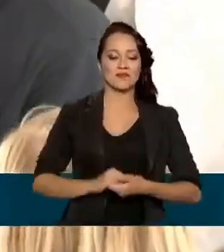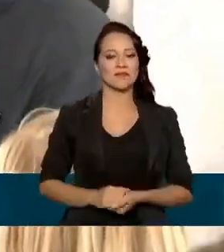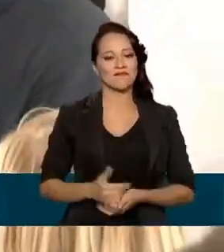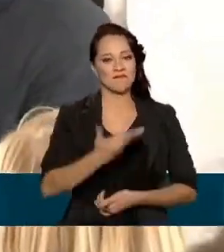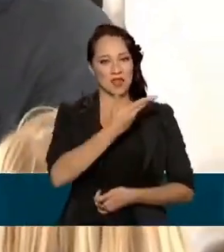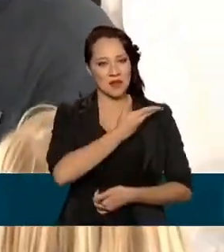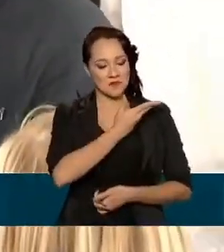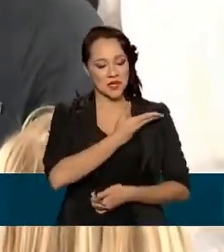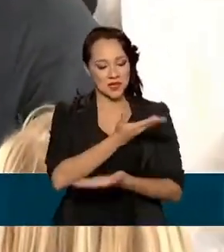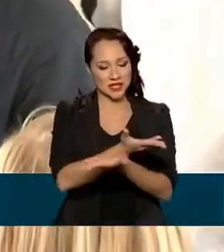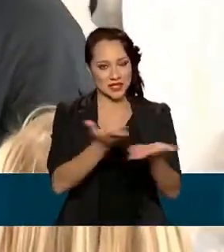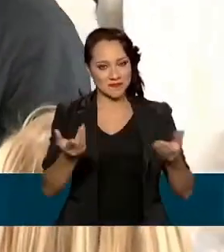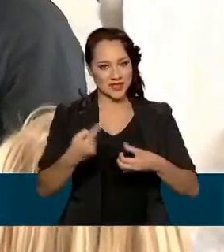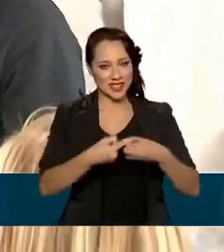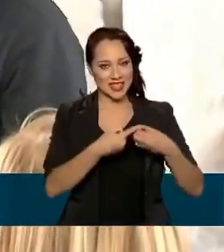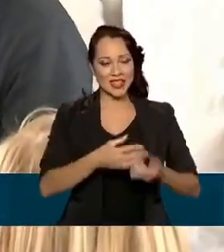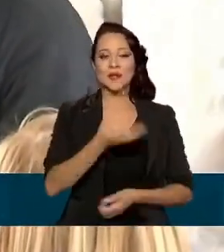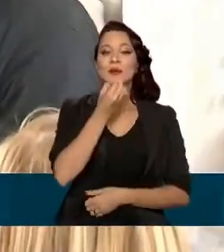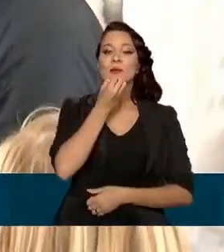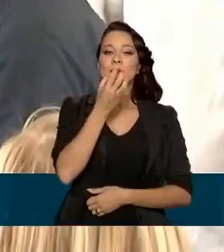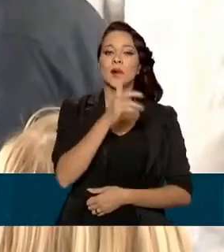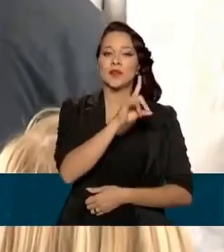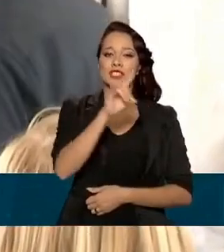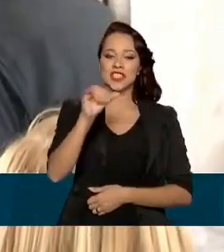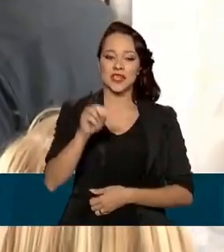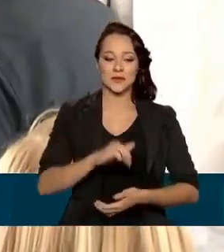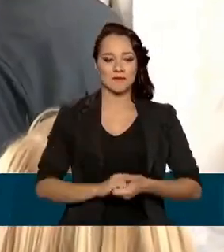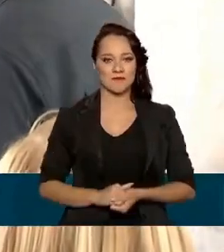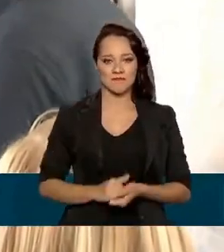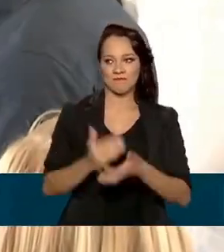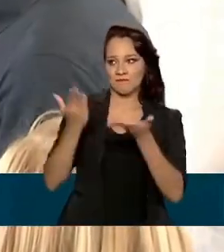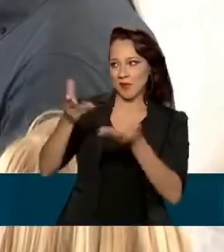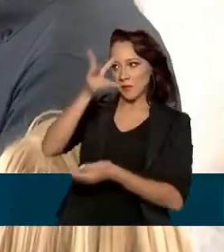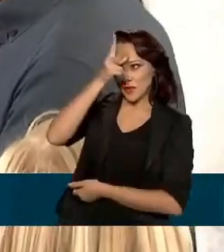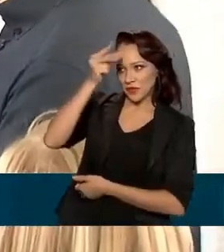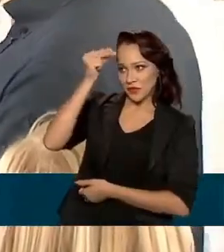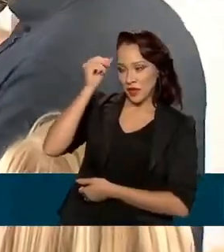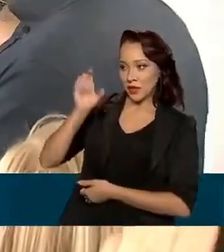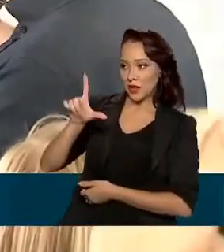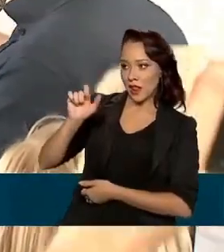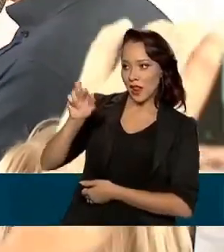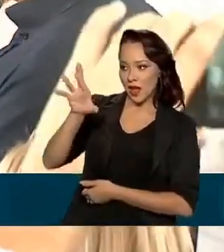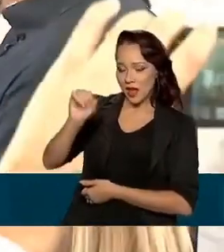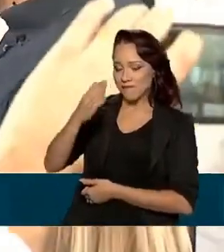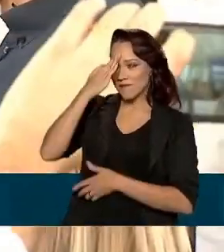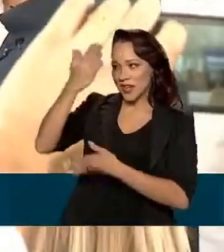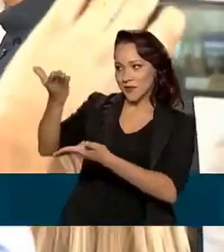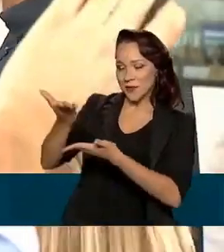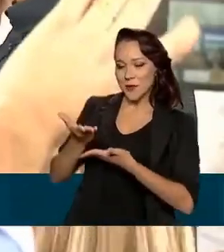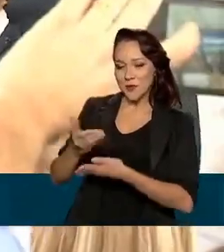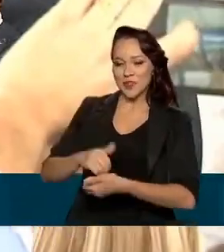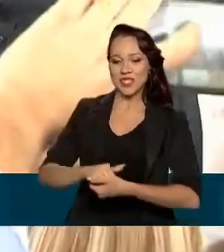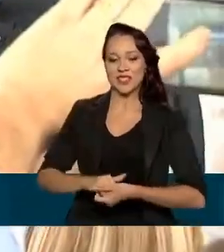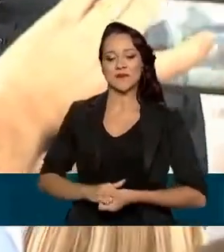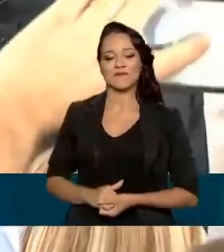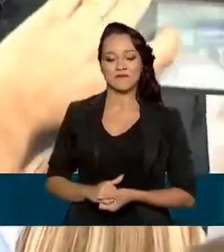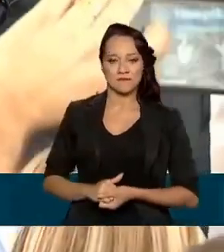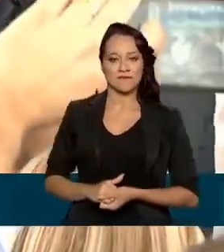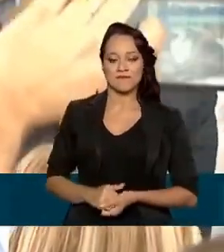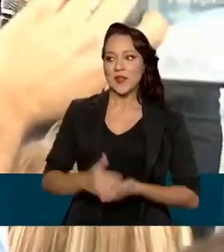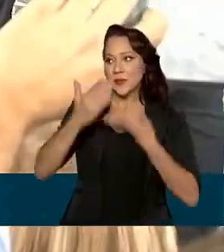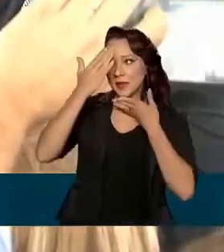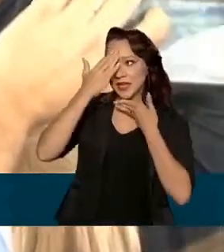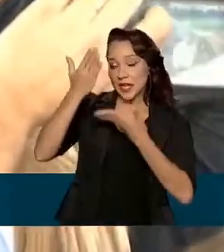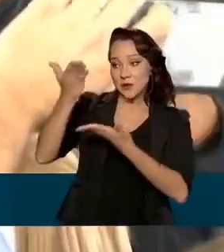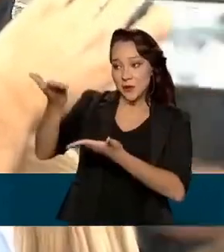Amigos de Bagé, um bom dia. Prezado prefeito Lara, obrigado pelo convite. Chega aqui, Lara. Obrigado